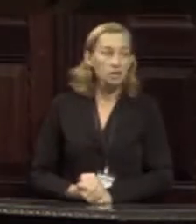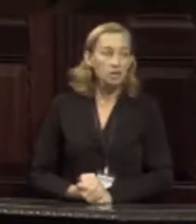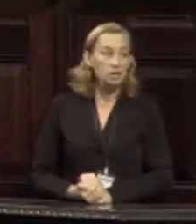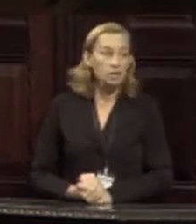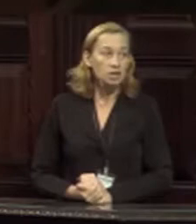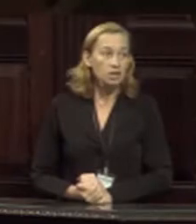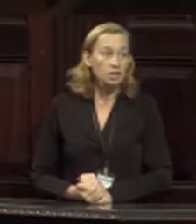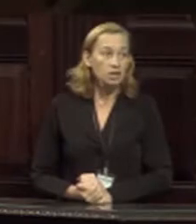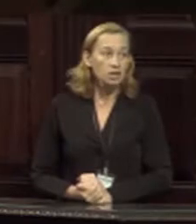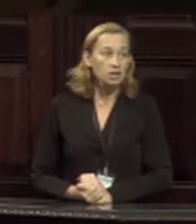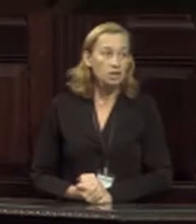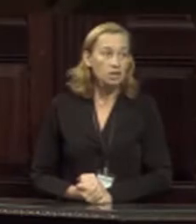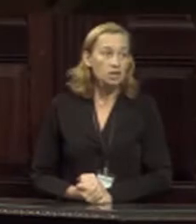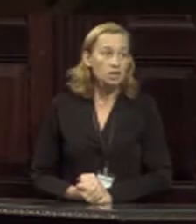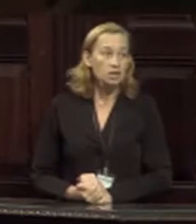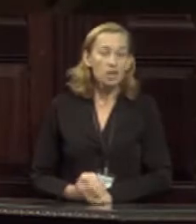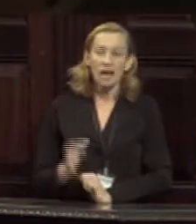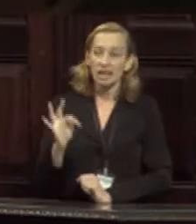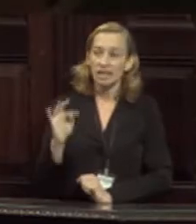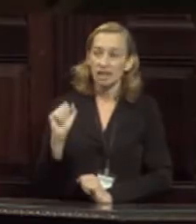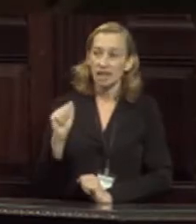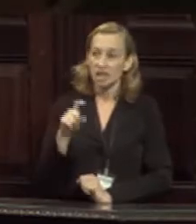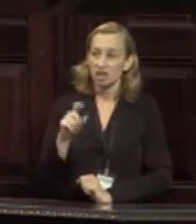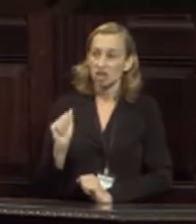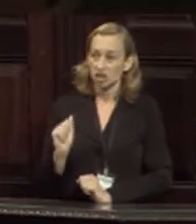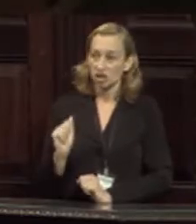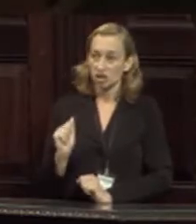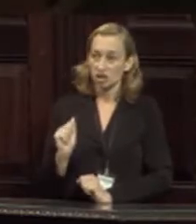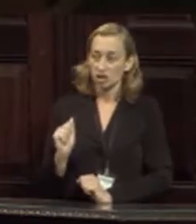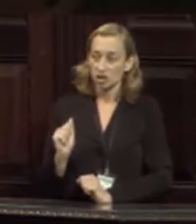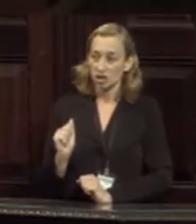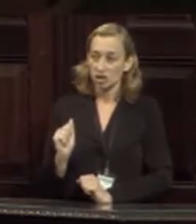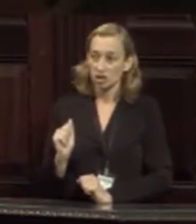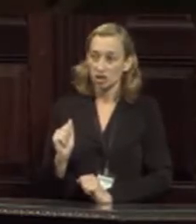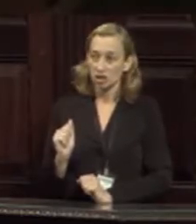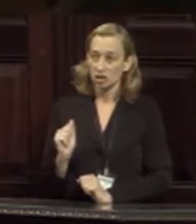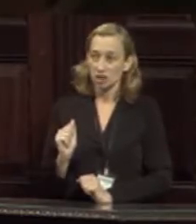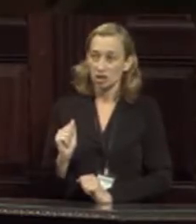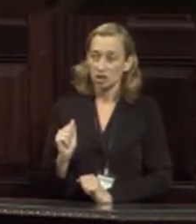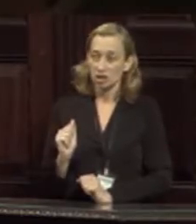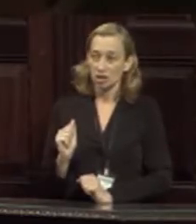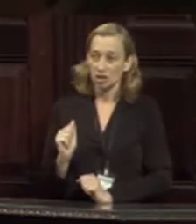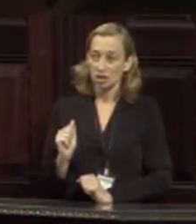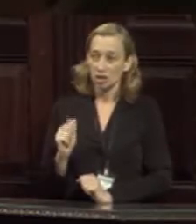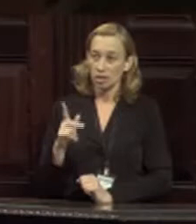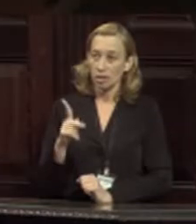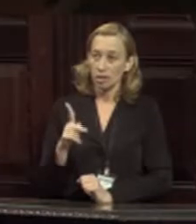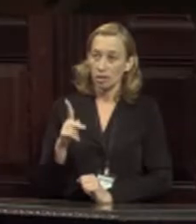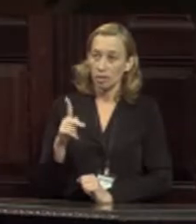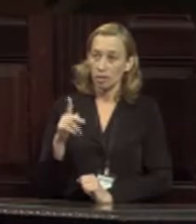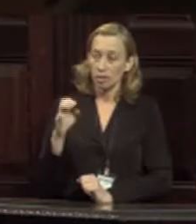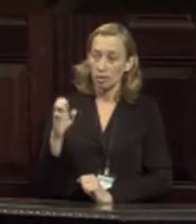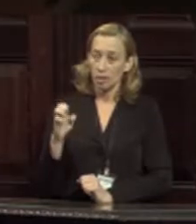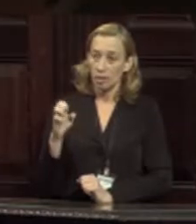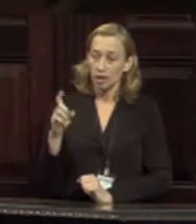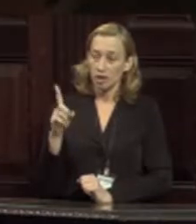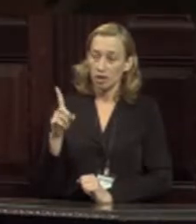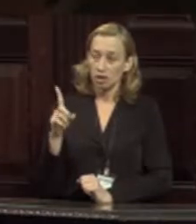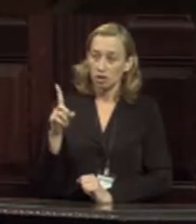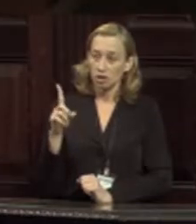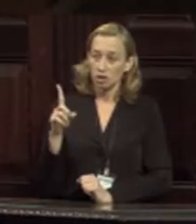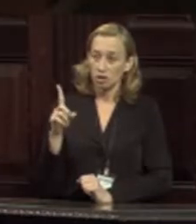a taxa interna de retorno para as petroleiras não pode ser inferior a 10